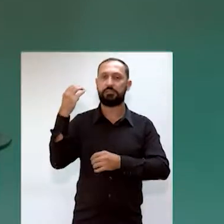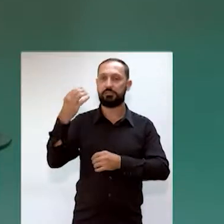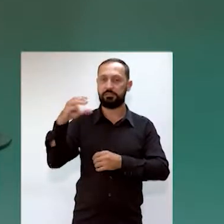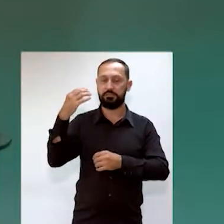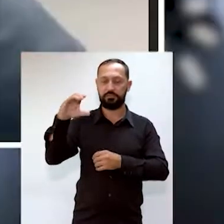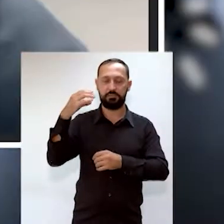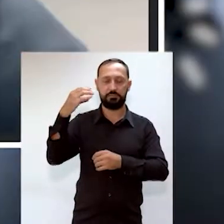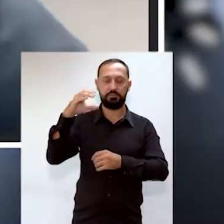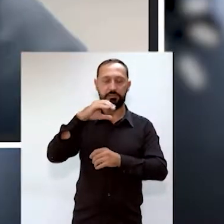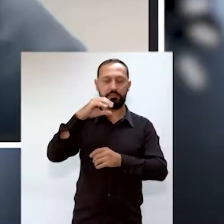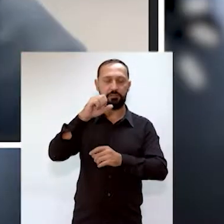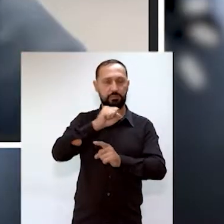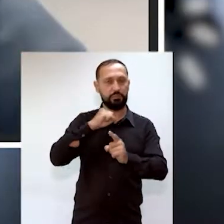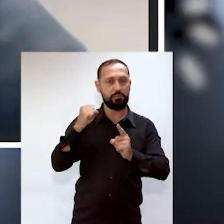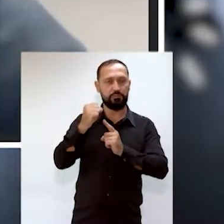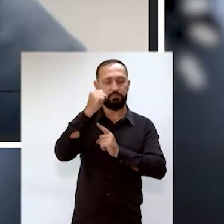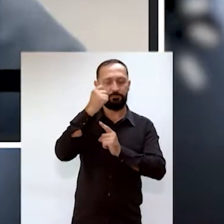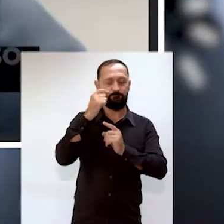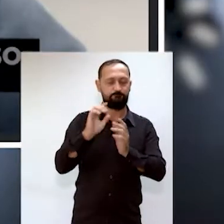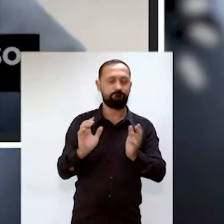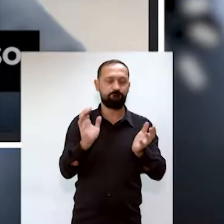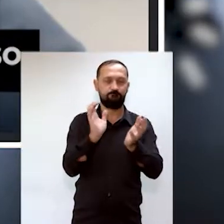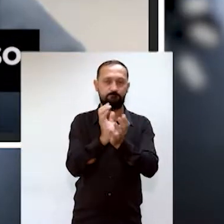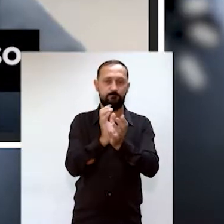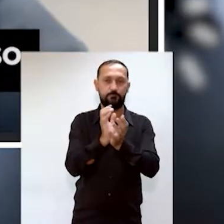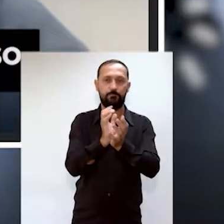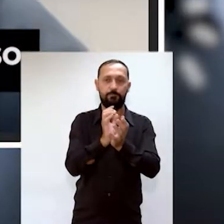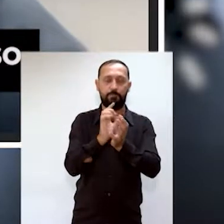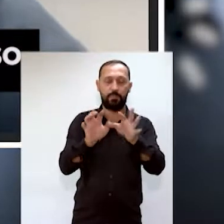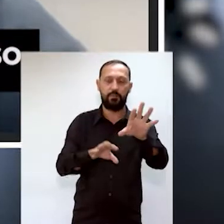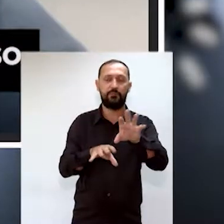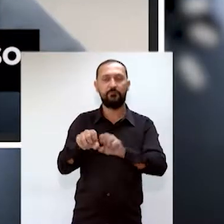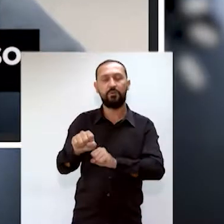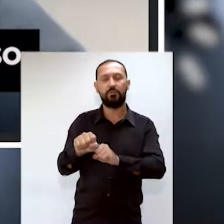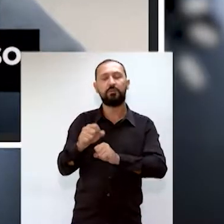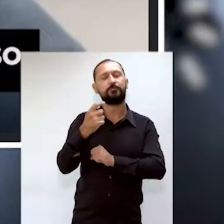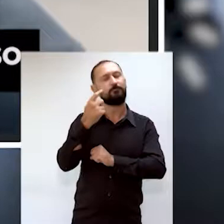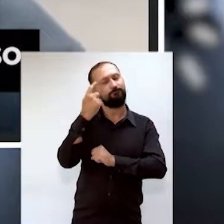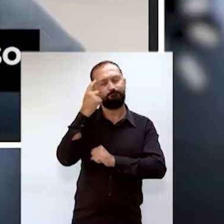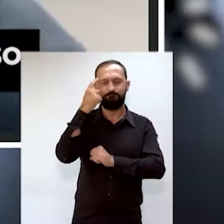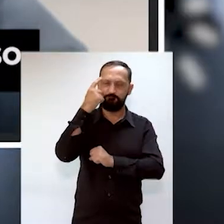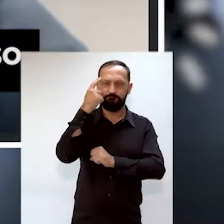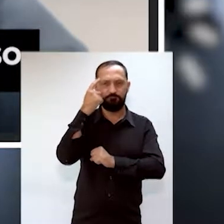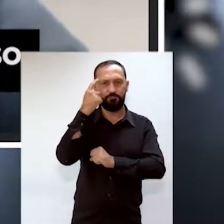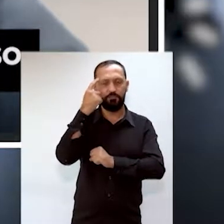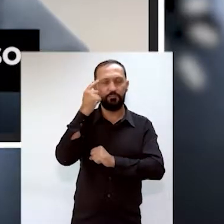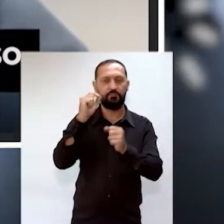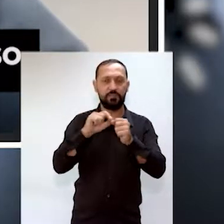né? E aí, depois da graduação, eu vi a possibilidade da gente conseguir,